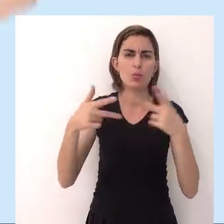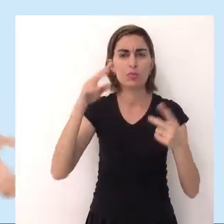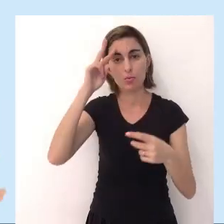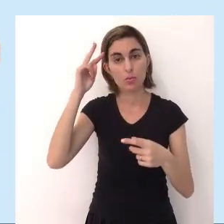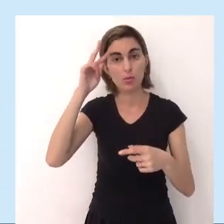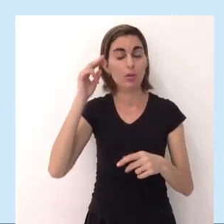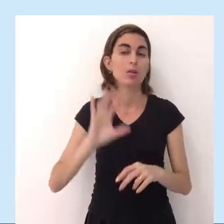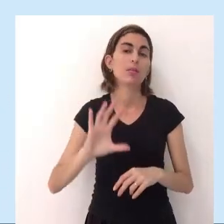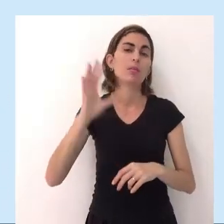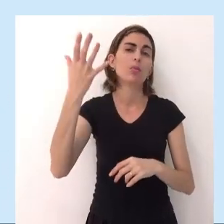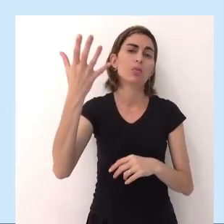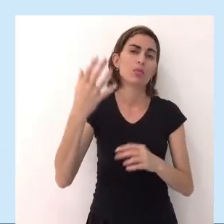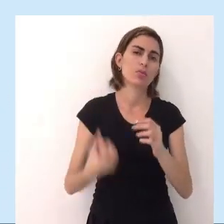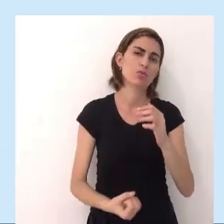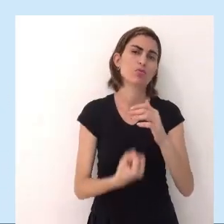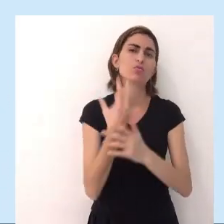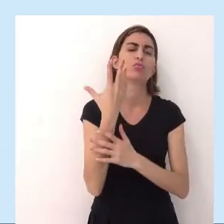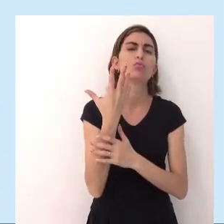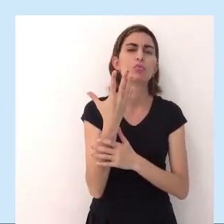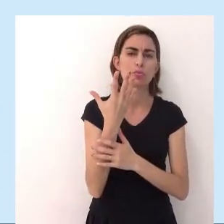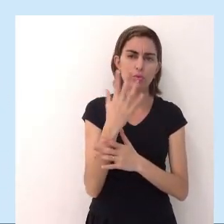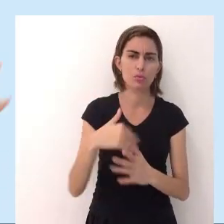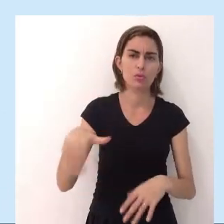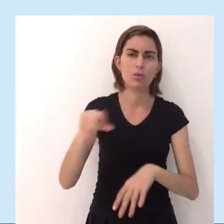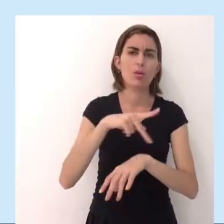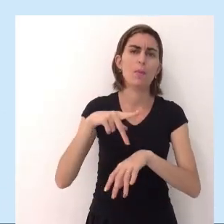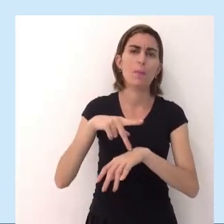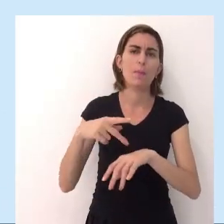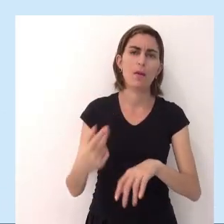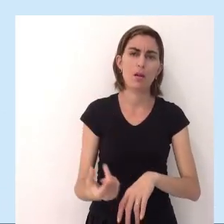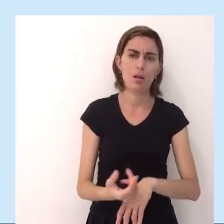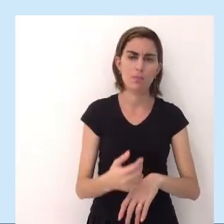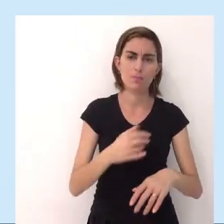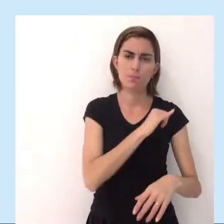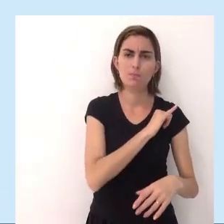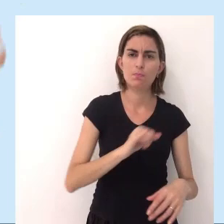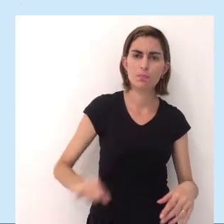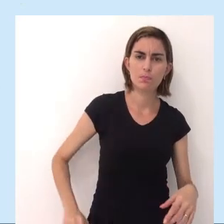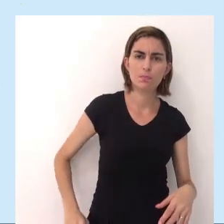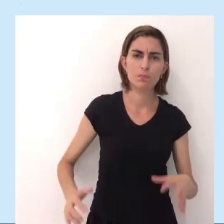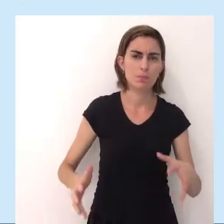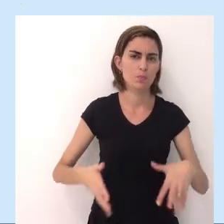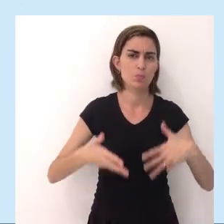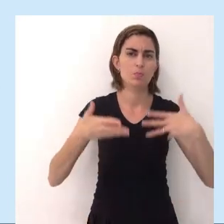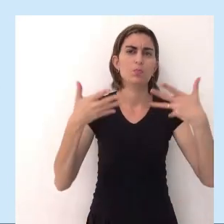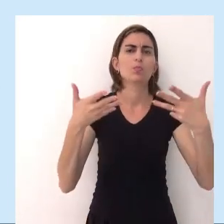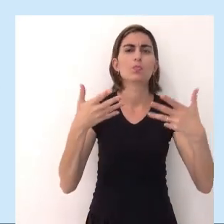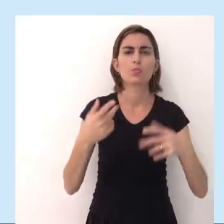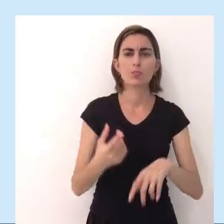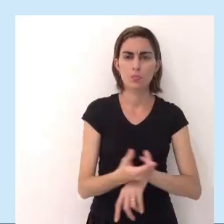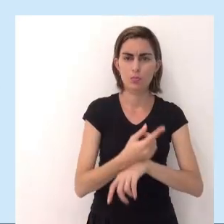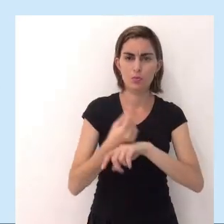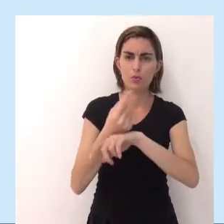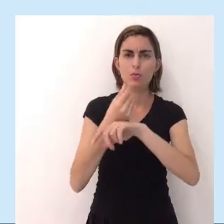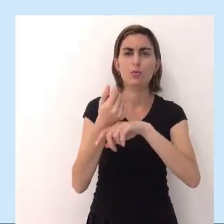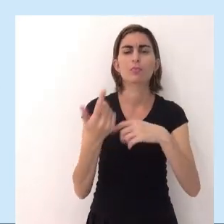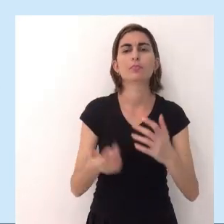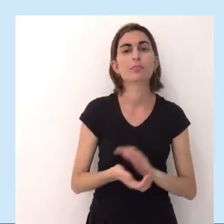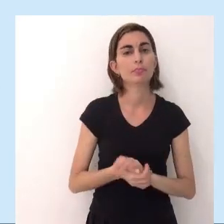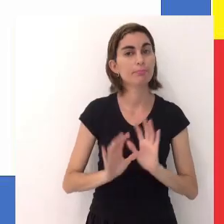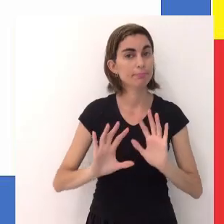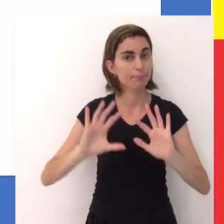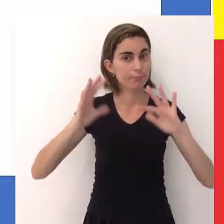Que aconteceram para o surgimento dessa nação imperialista, tá? E a gente vai ver o surgimento aí, a consolidação do capitalismo. Vamos